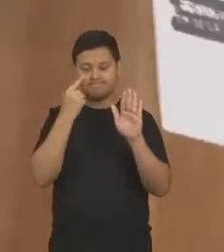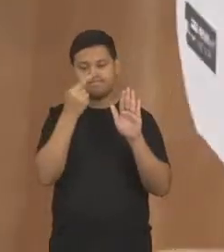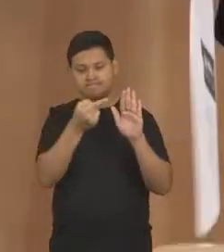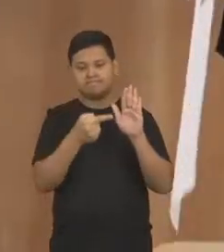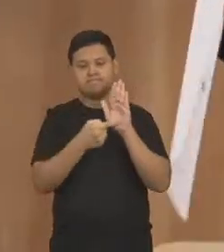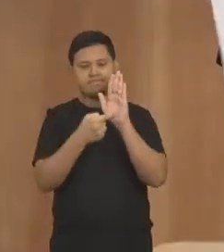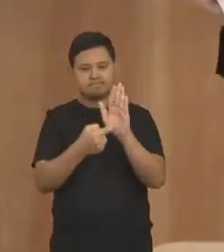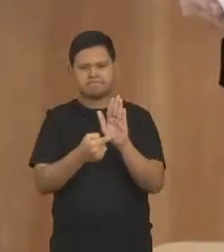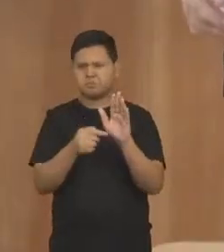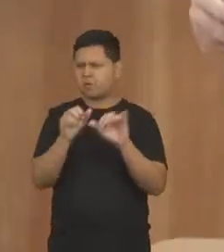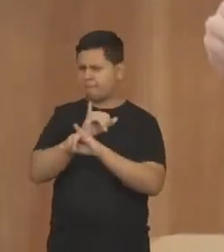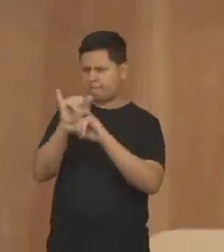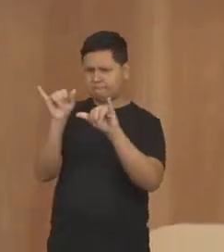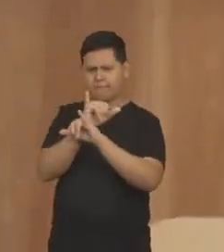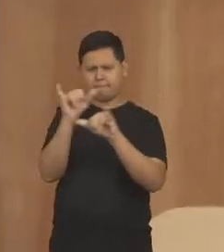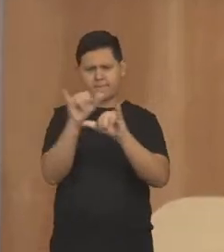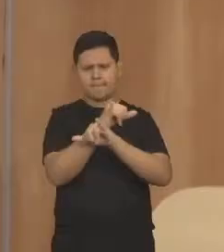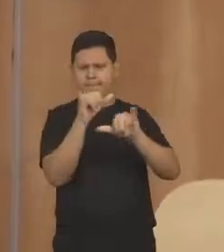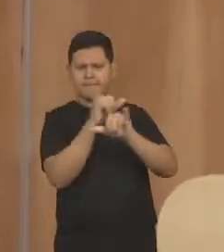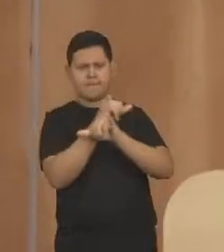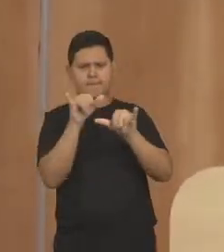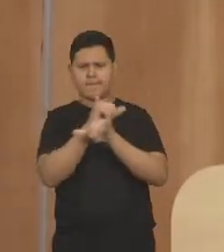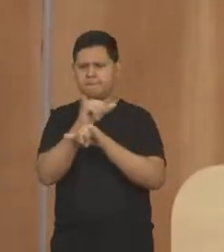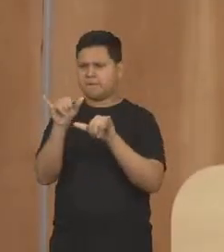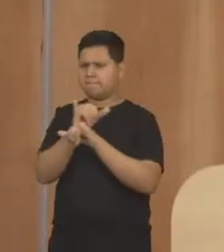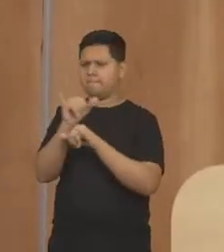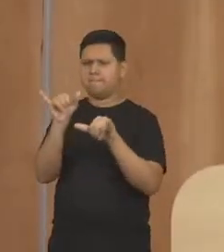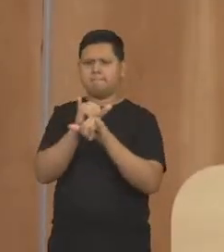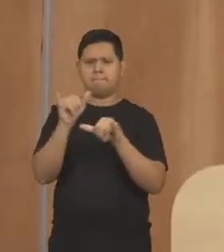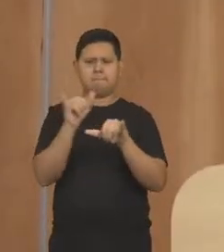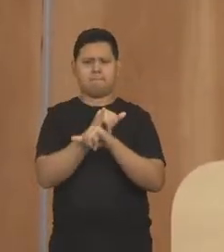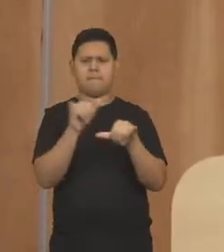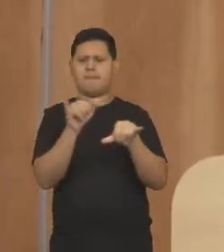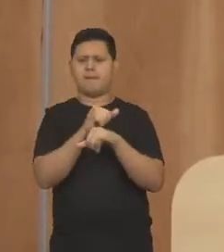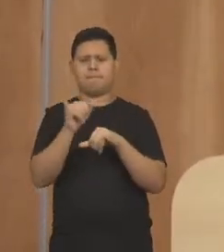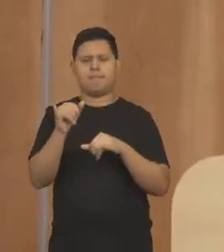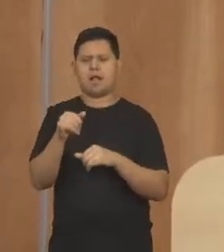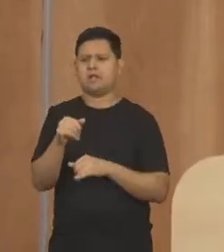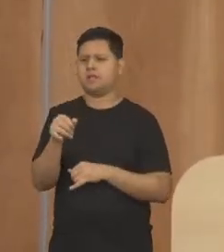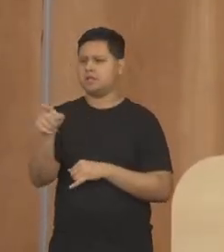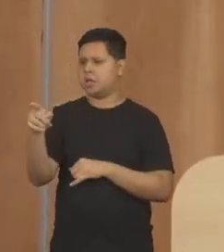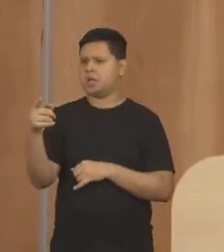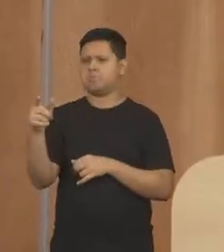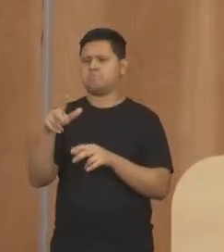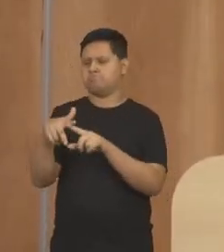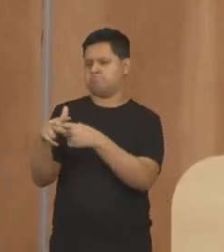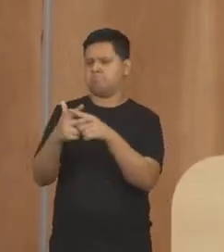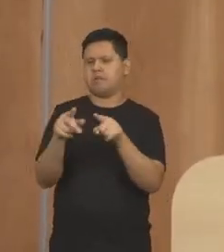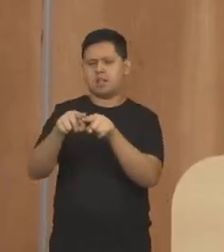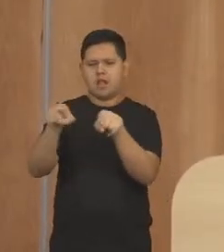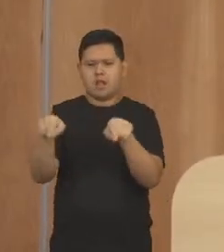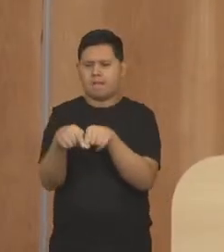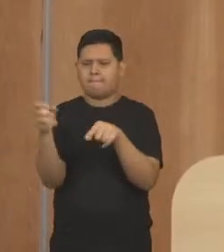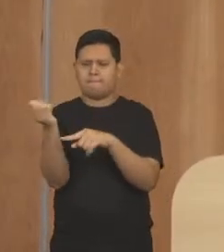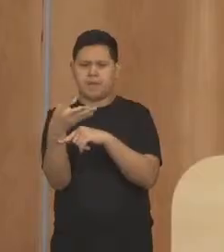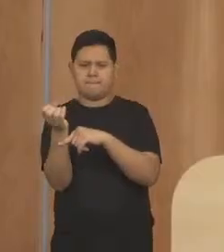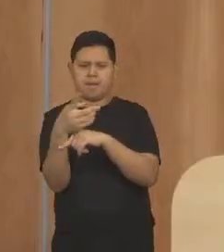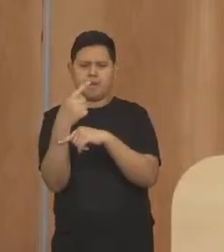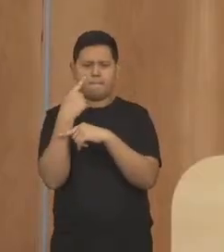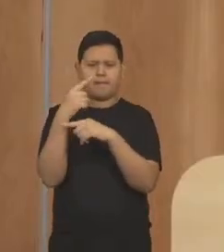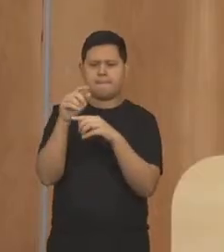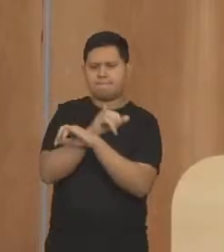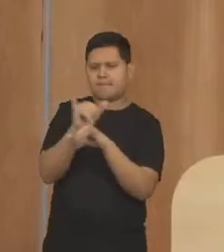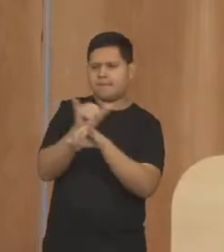Foi super alardeado o COI 2.0, deram uma recauchutada lá no local onde fica o Centro Operado de